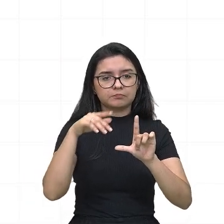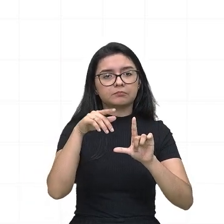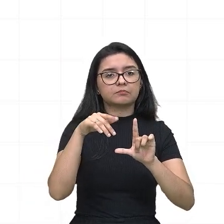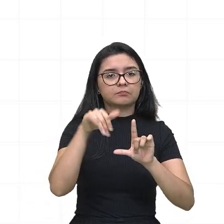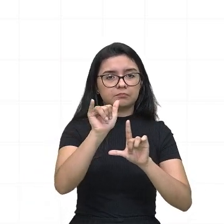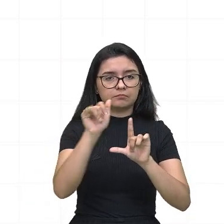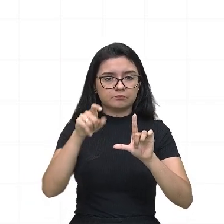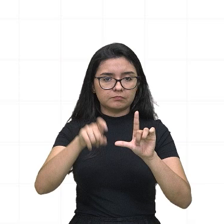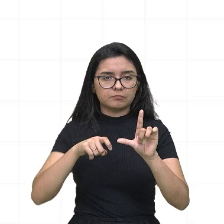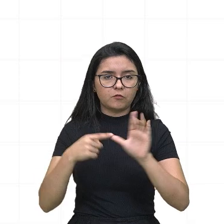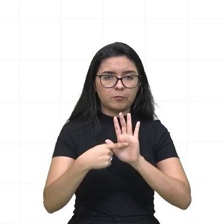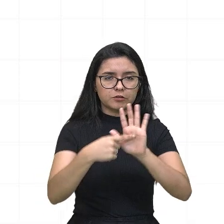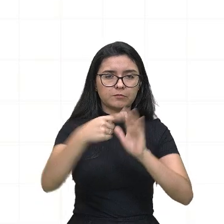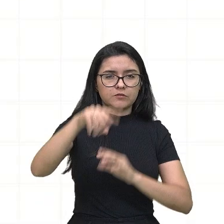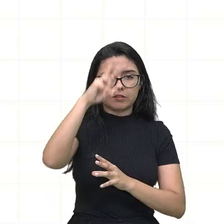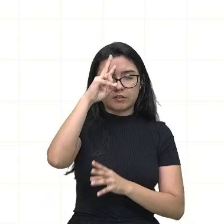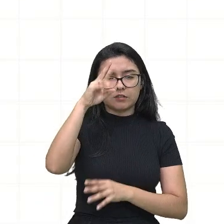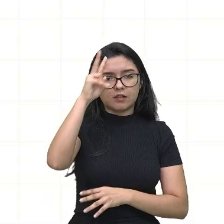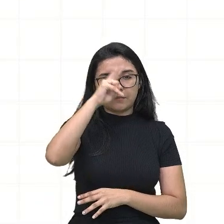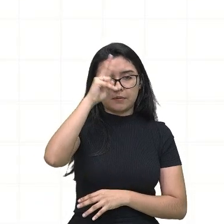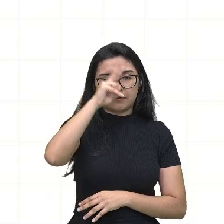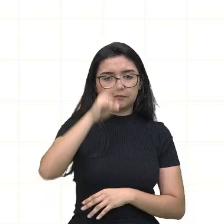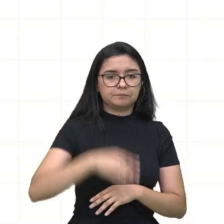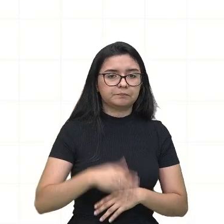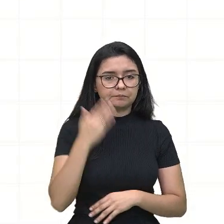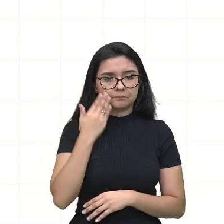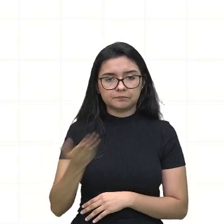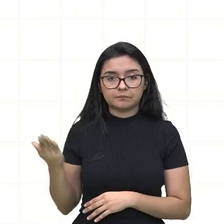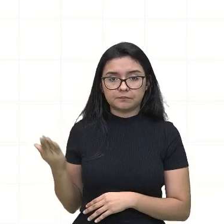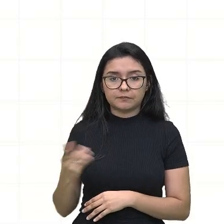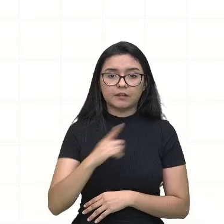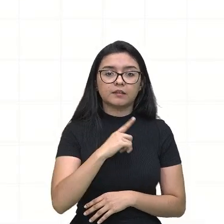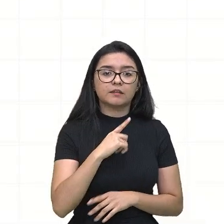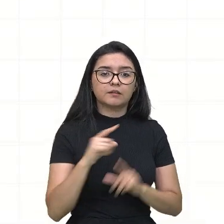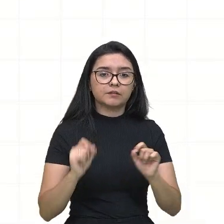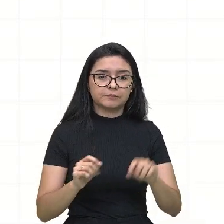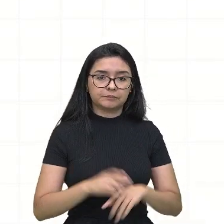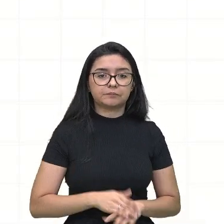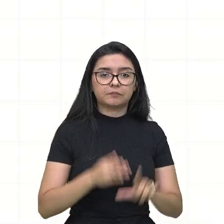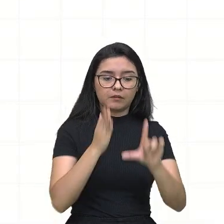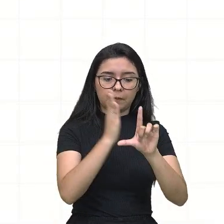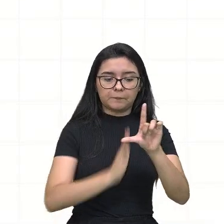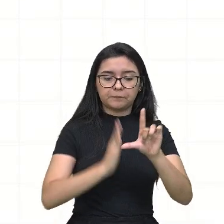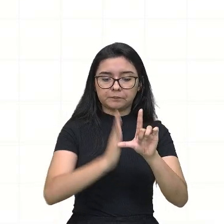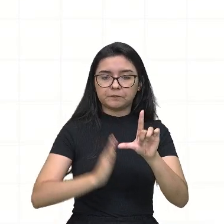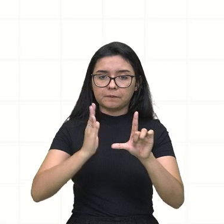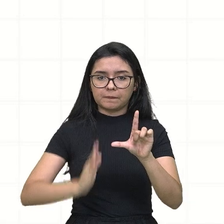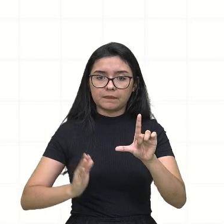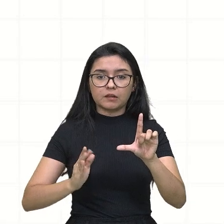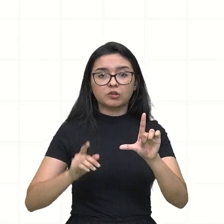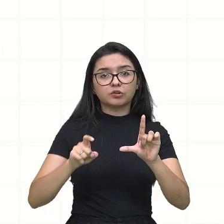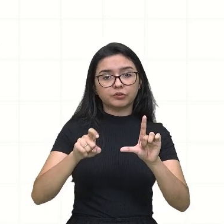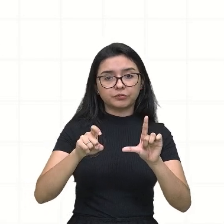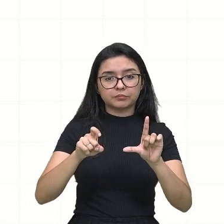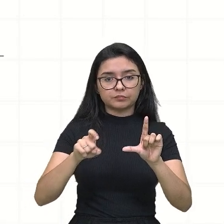aqui rapidinho para você relembrar, ó, né? Onde nós temos aqui os eixos, que nós chamamos de eixo X,